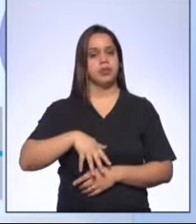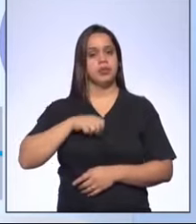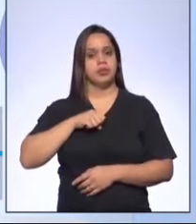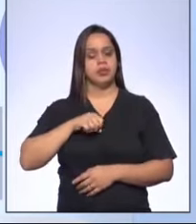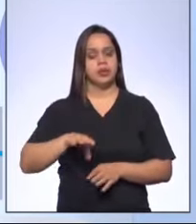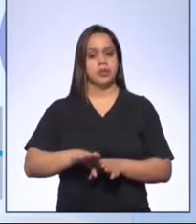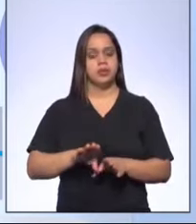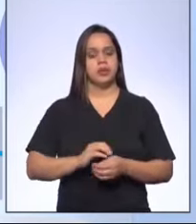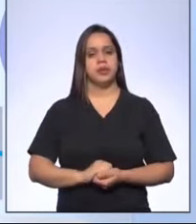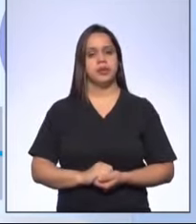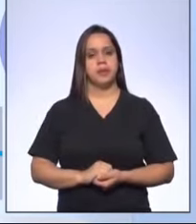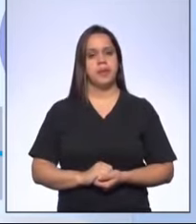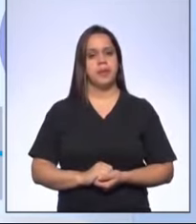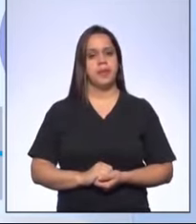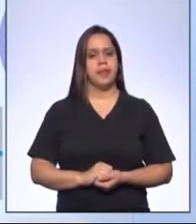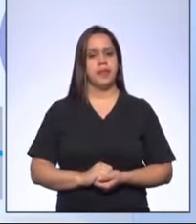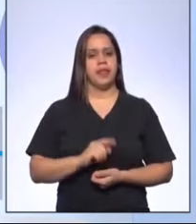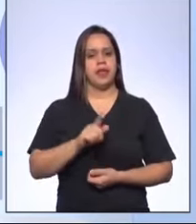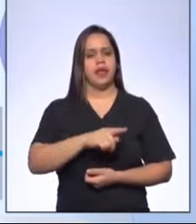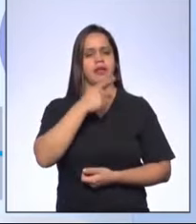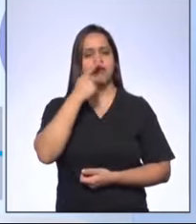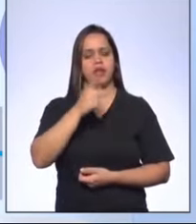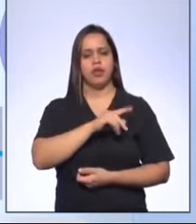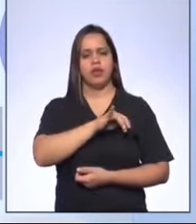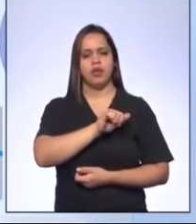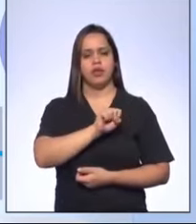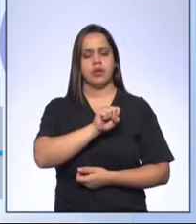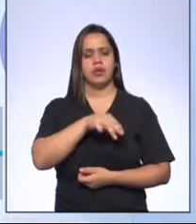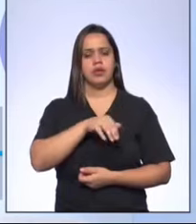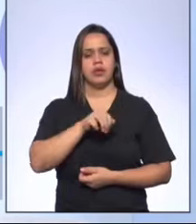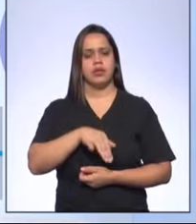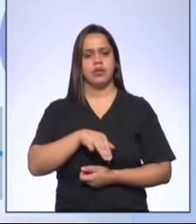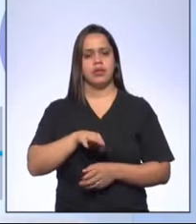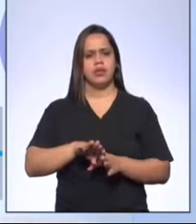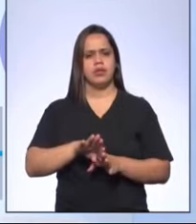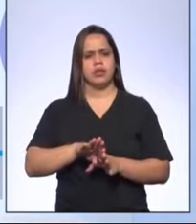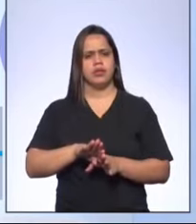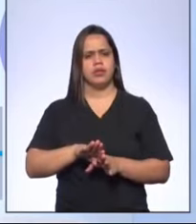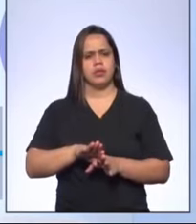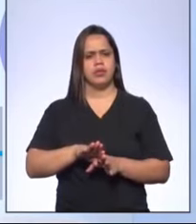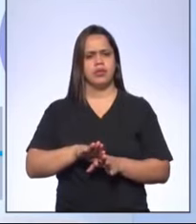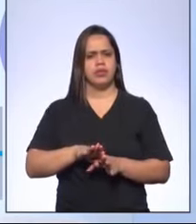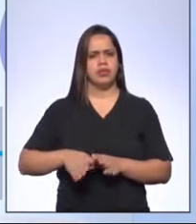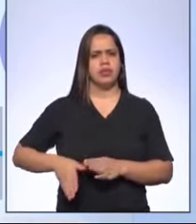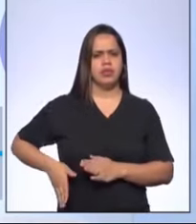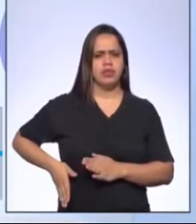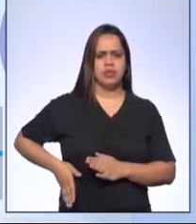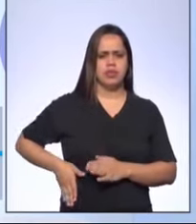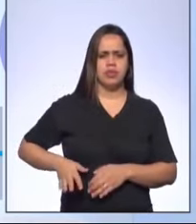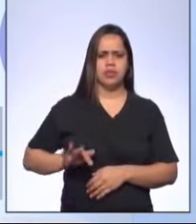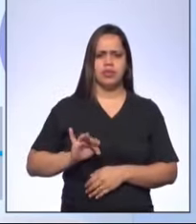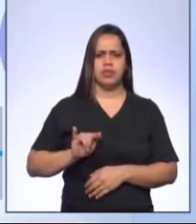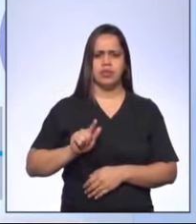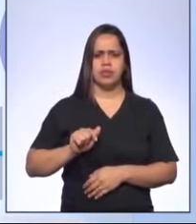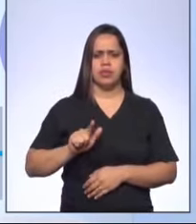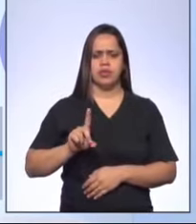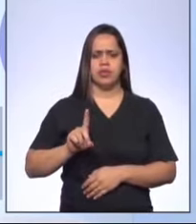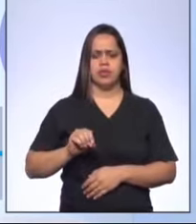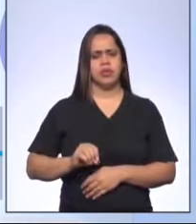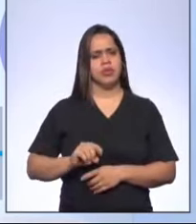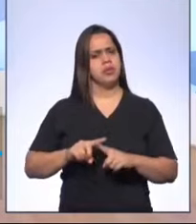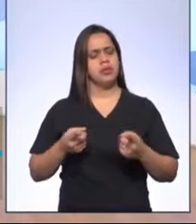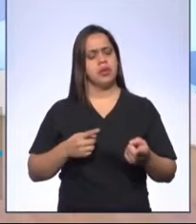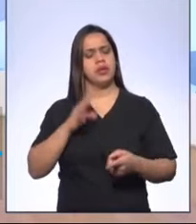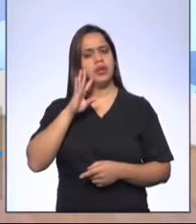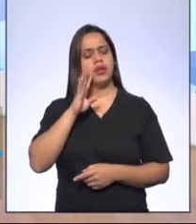Aqui que falou o Yasmin, falou fígado. Yasmin. Legal esse comentário da bronquite, né, professor?